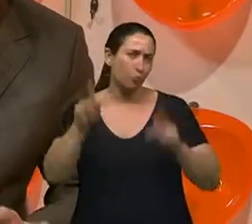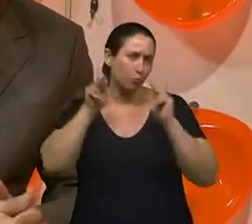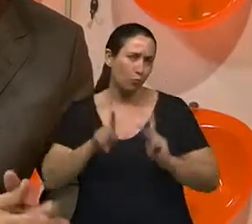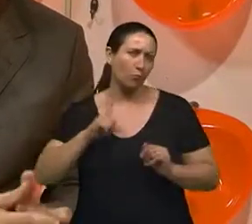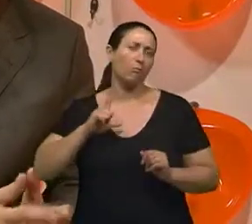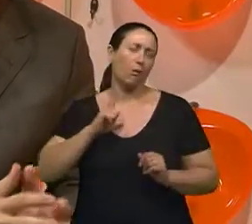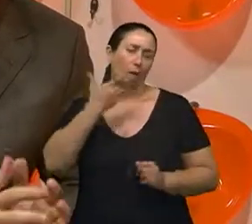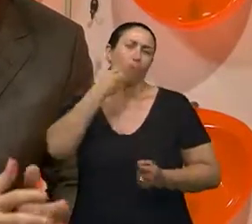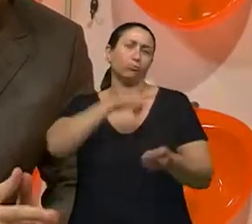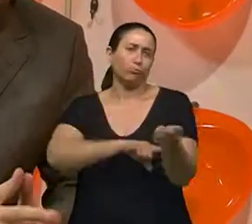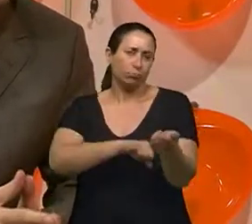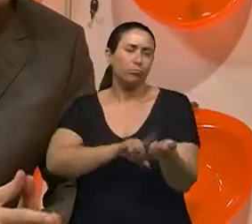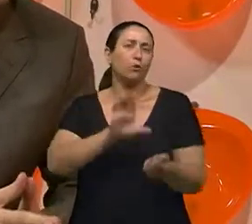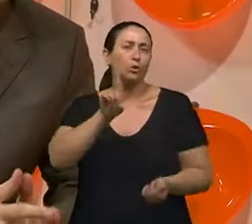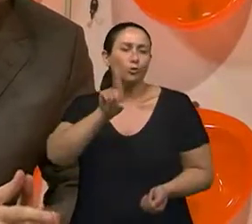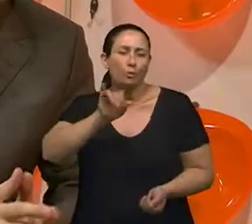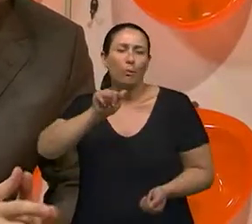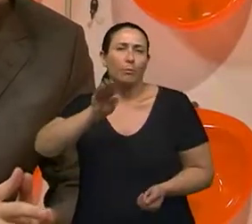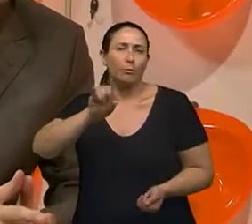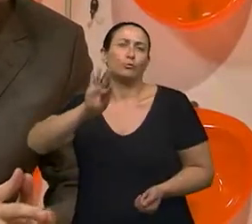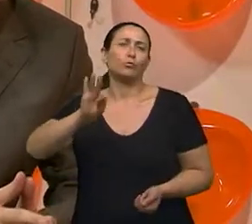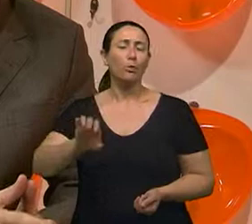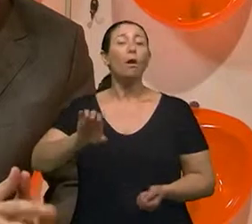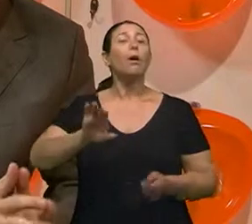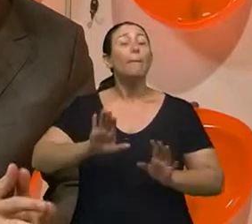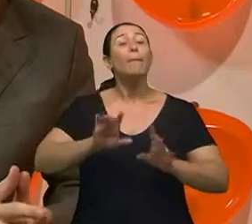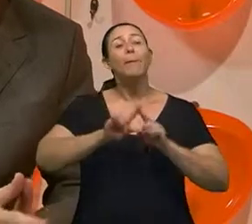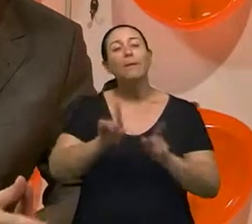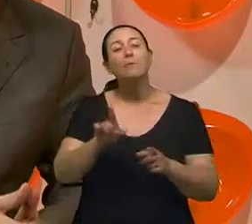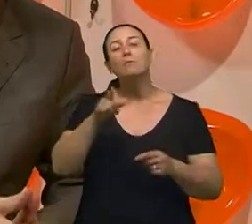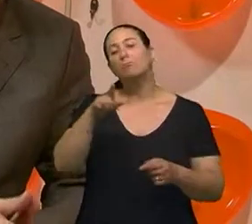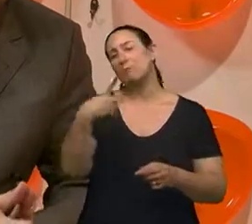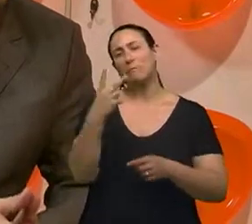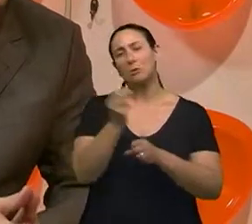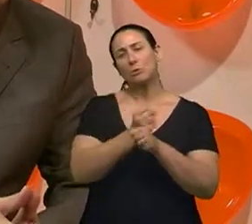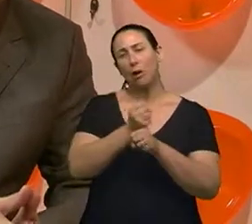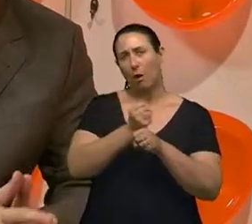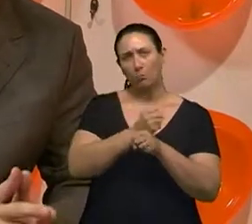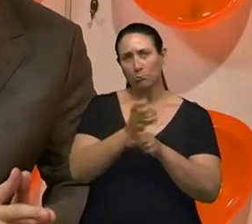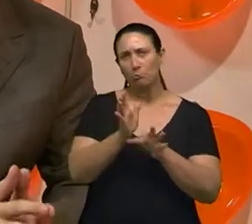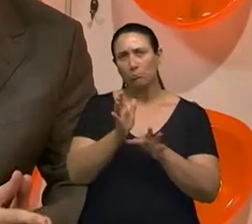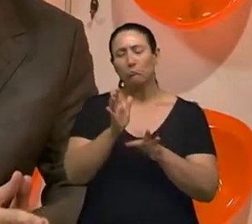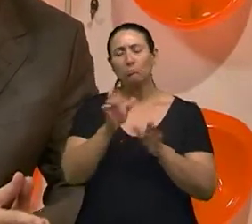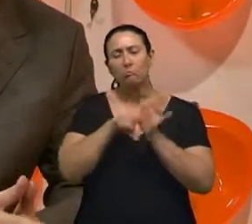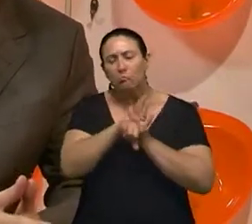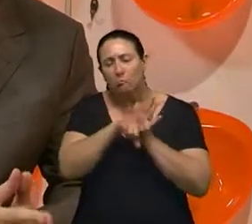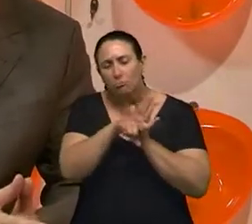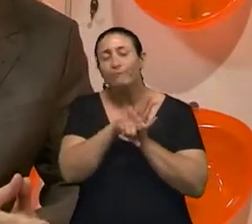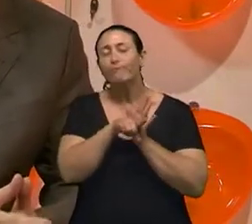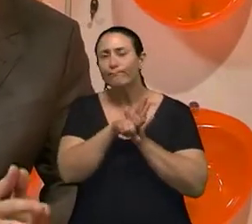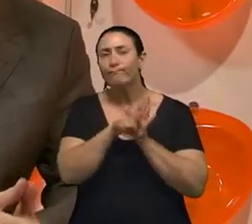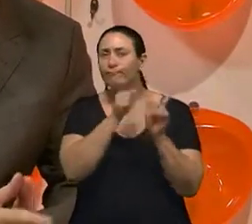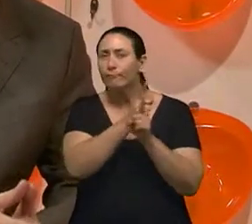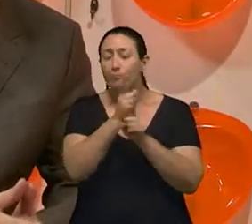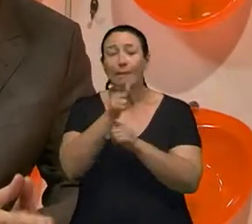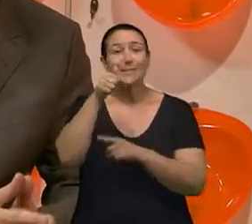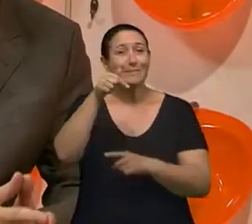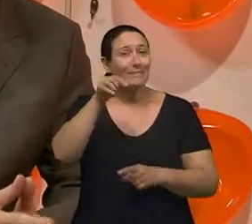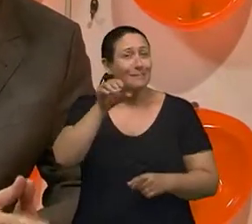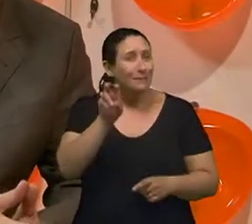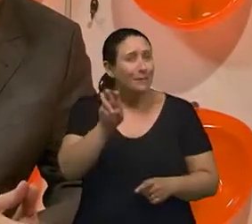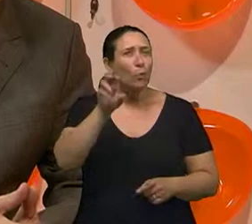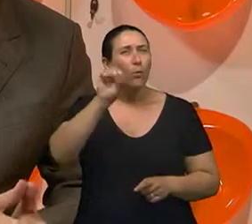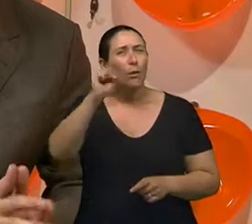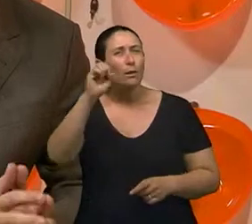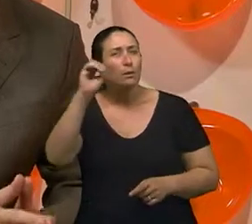diabetes. E a tendência, pelas pesquisas, depois de 20 anos de diabetes, 75% a 80%